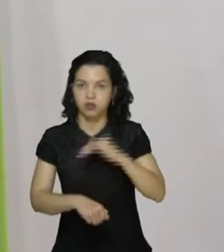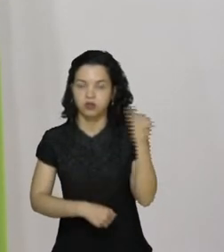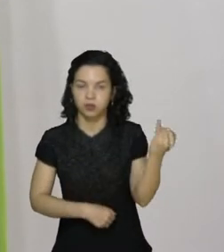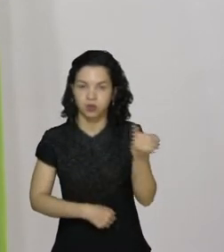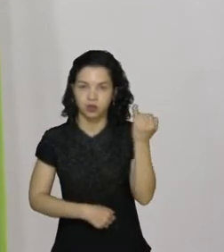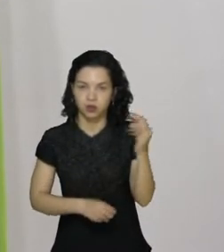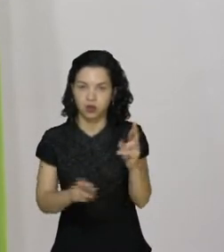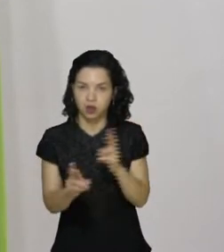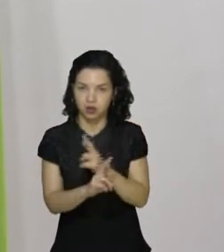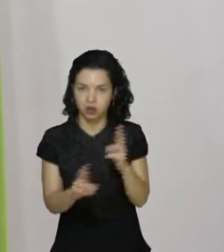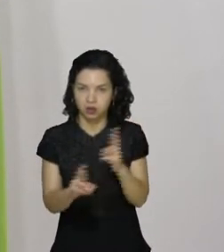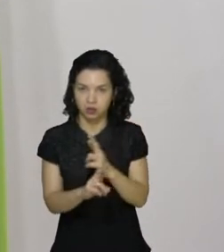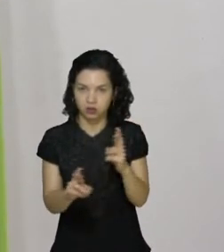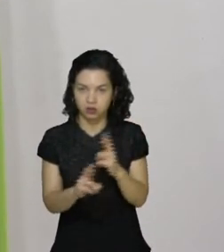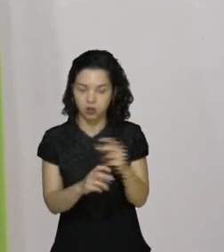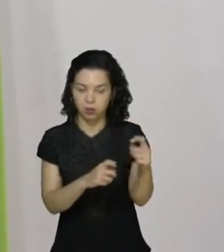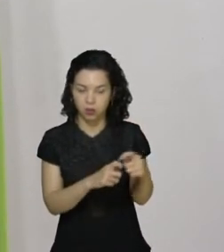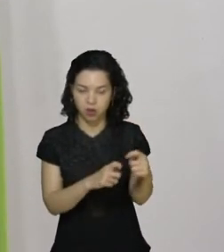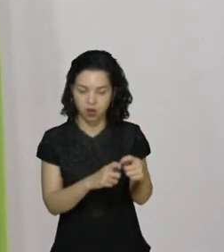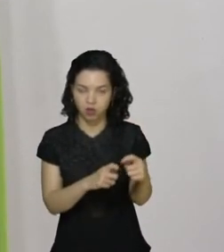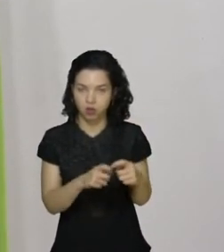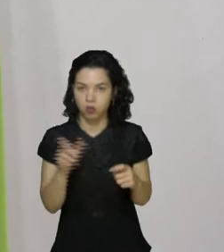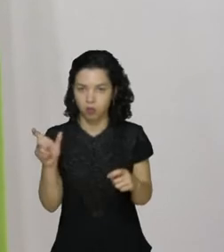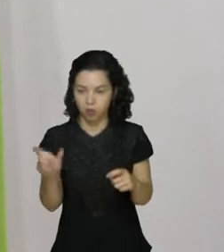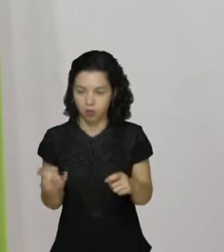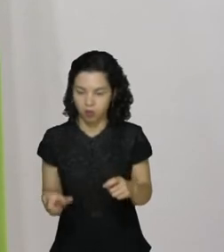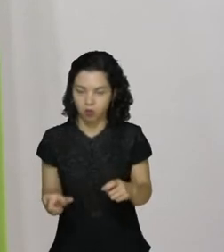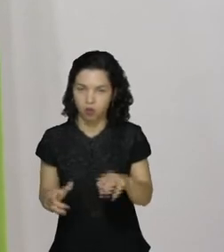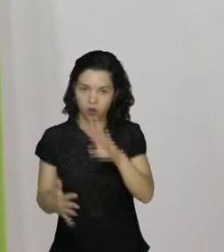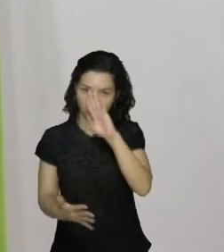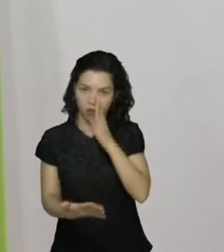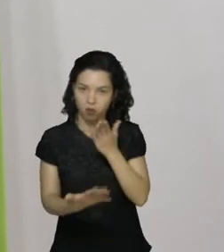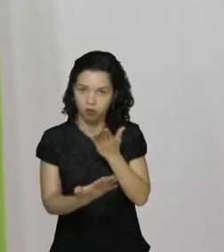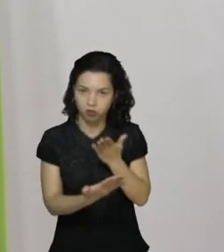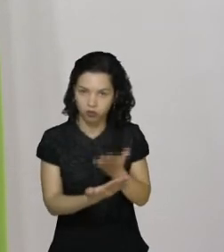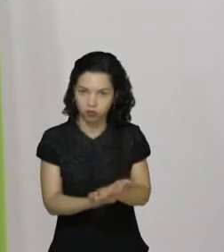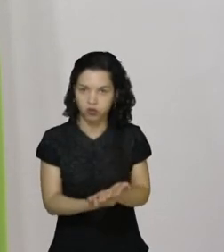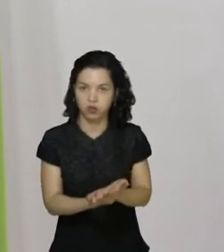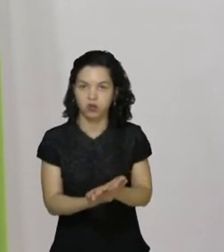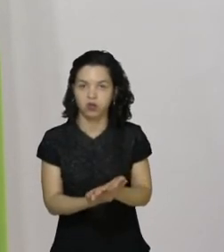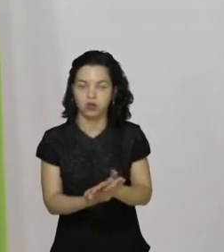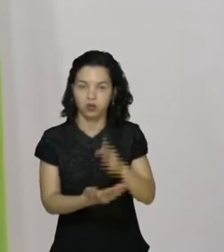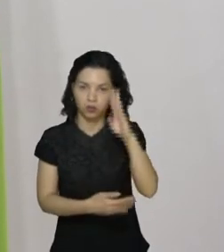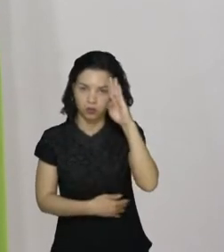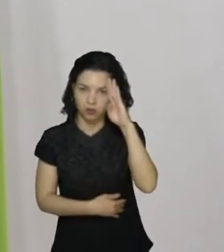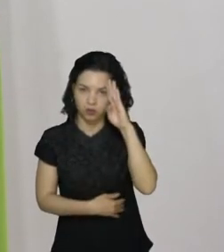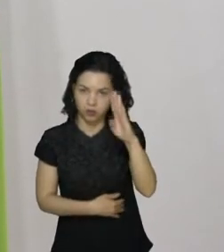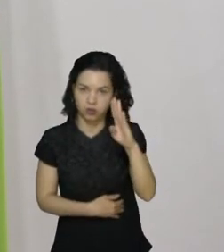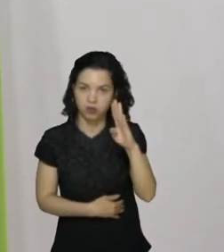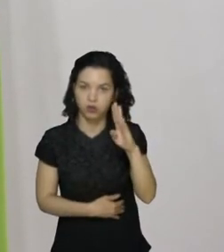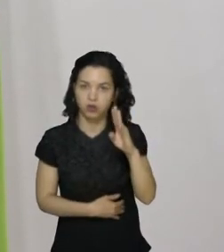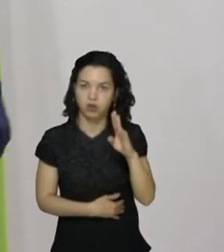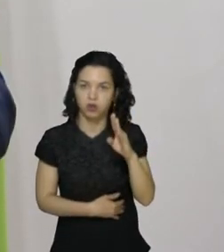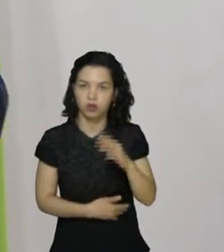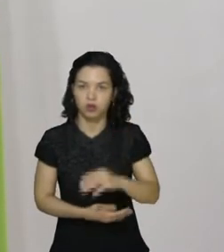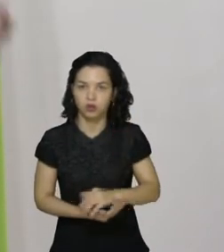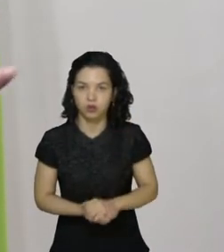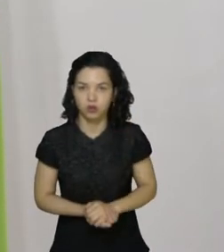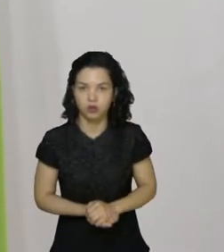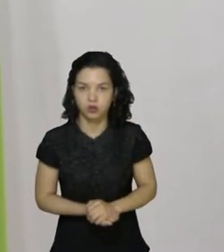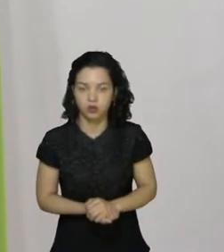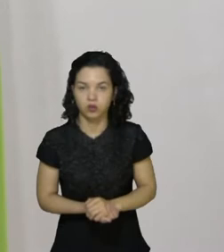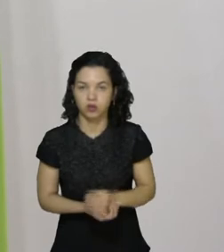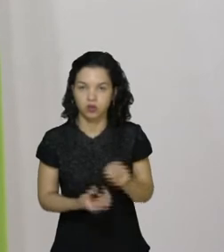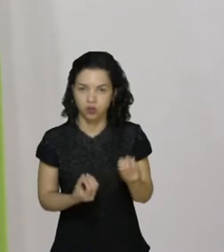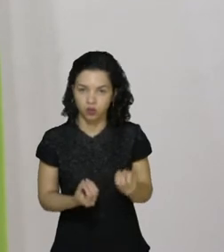relação médico-paciente, que é a confiança do paciente e, acima de tudo, o jeito que você se relaciona